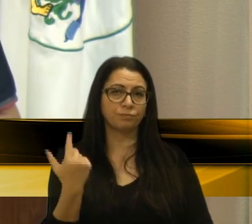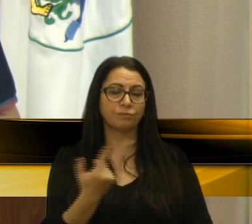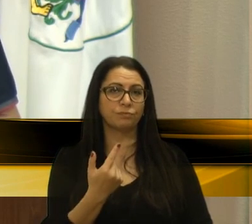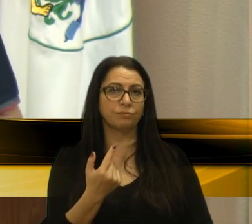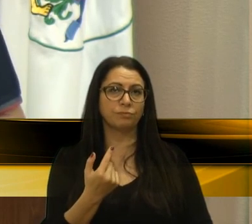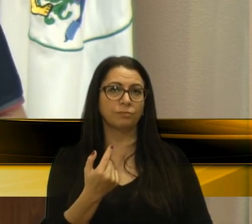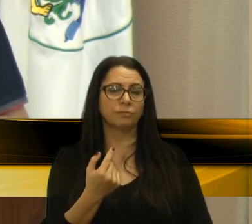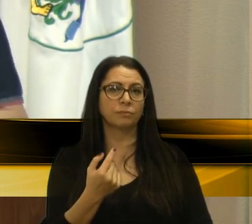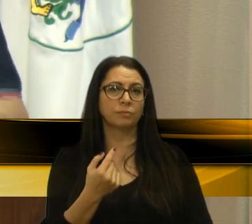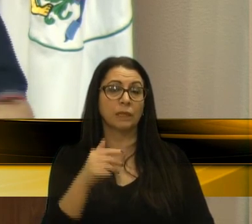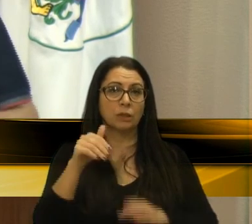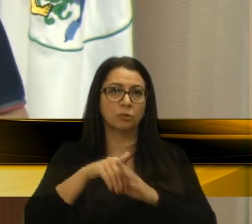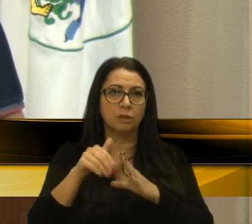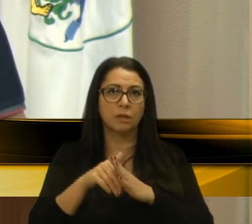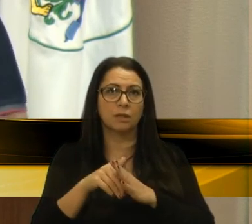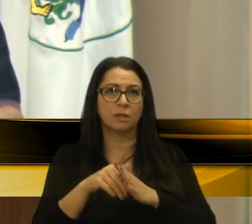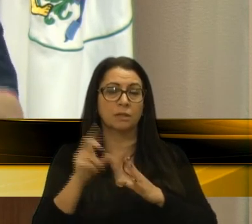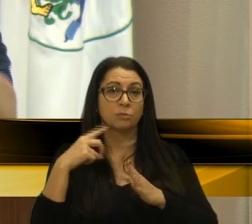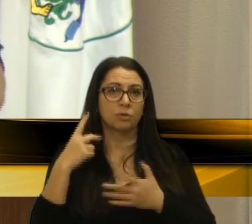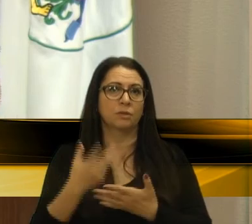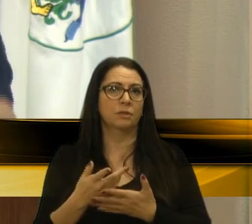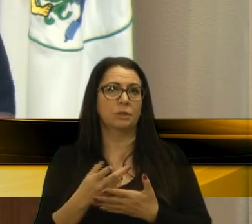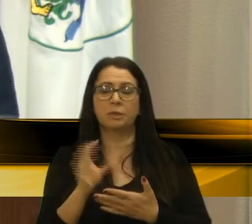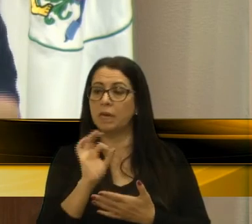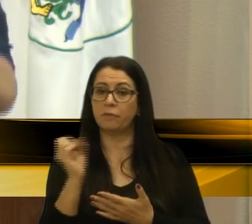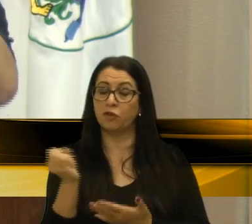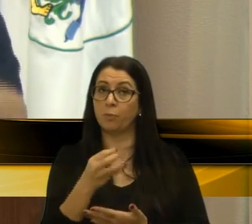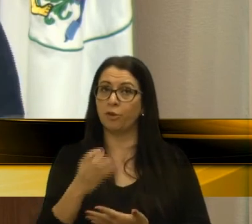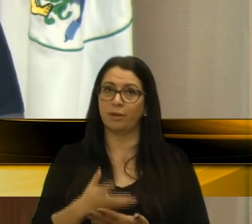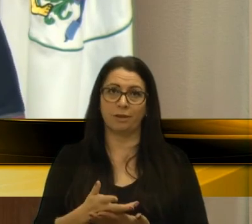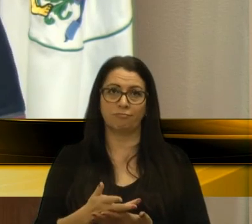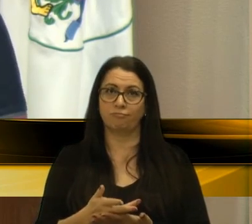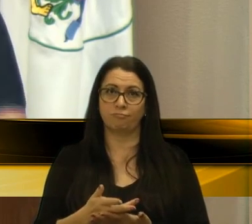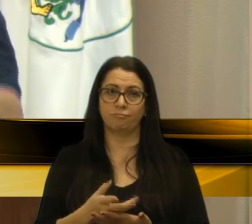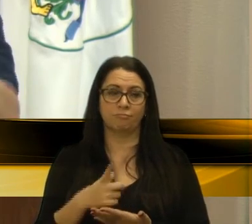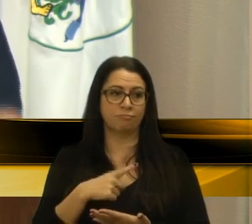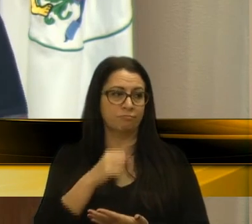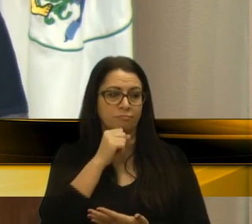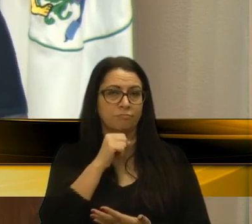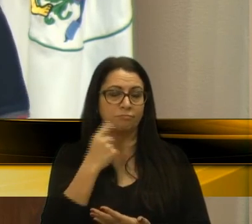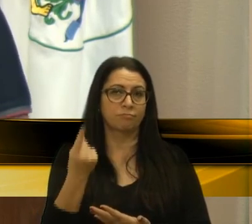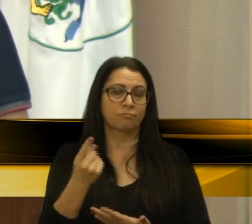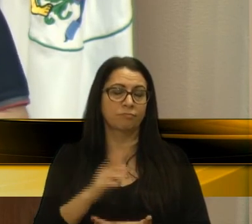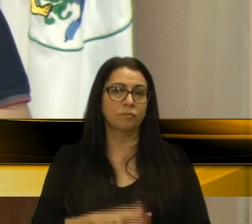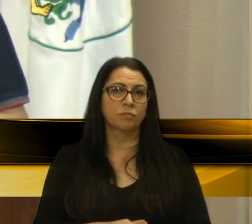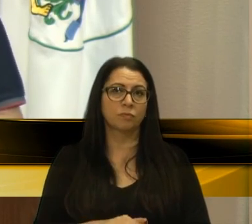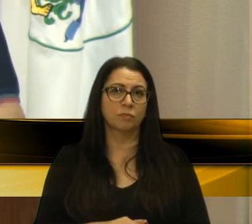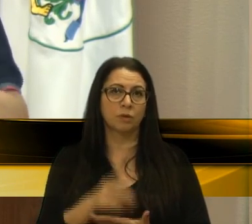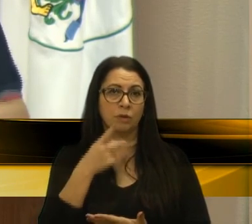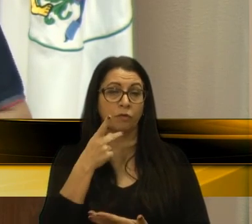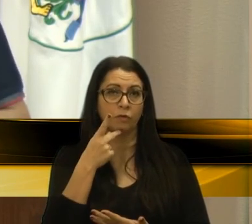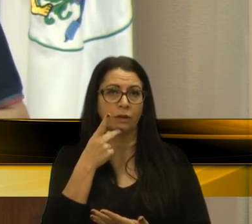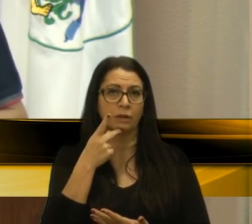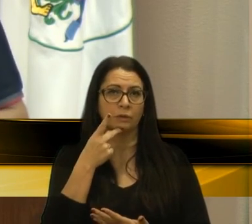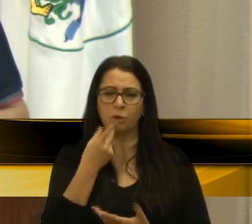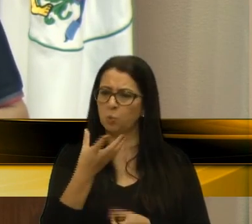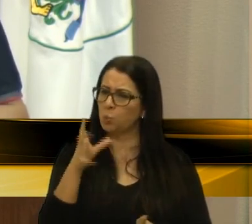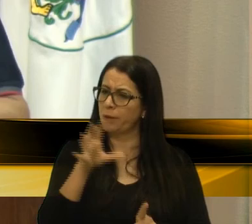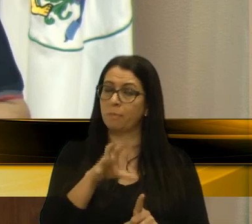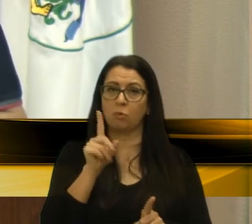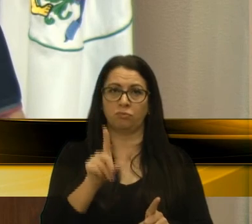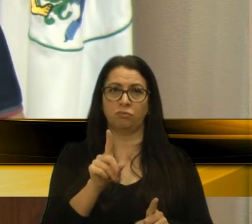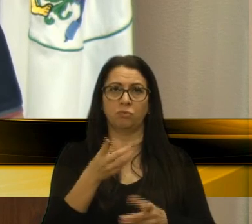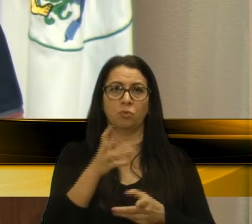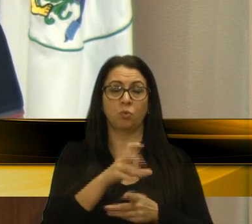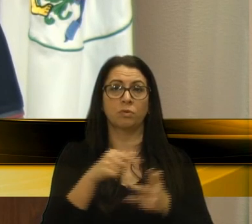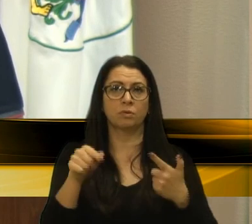deputados. Não tem nada de inovação, não tem nada de moderno nisso, tem de antigo. Então, quero fazer o meu repúdio contra